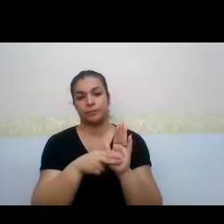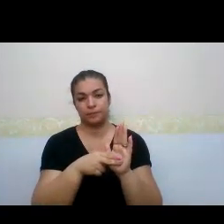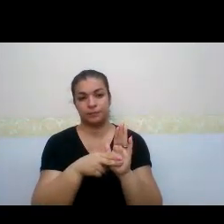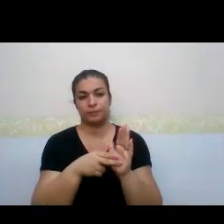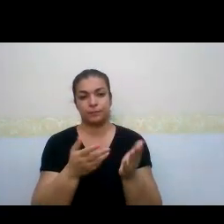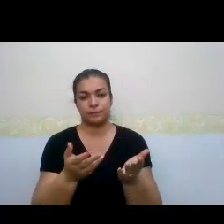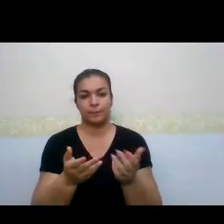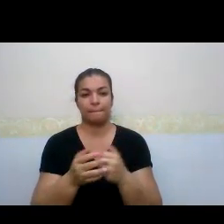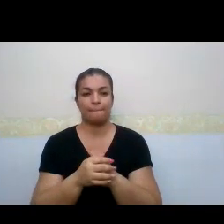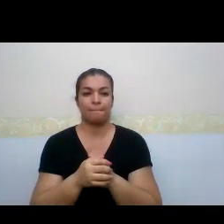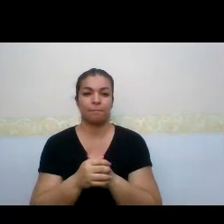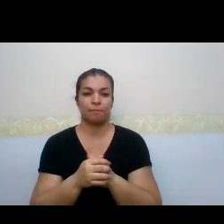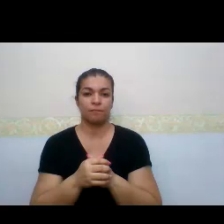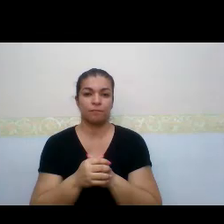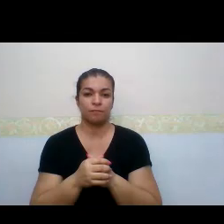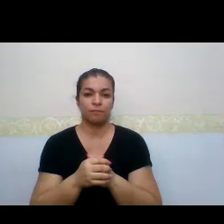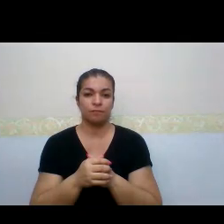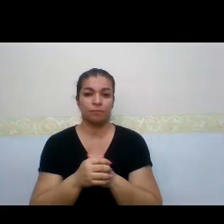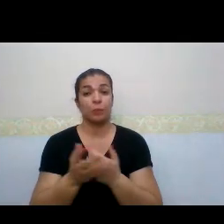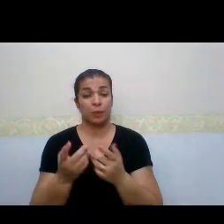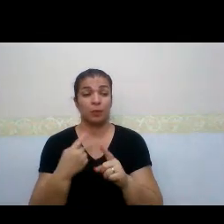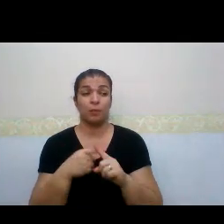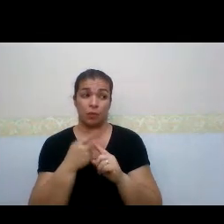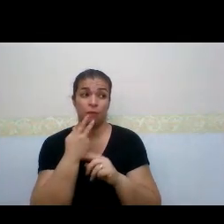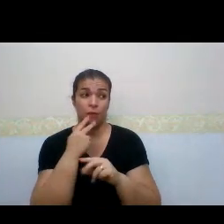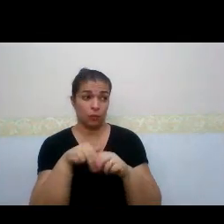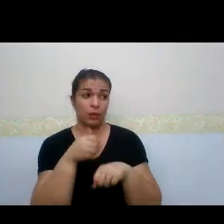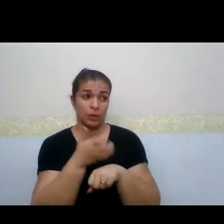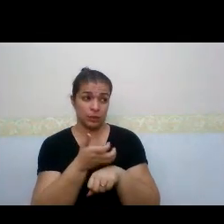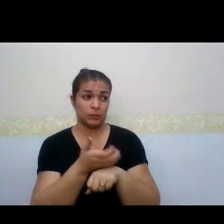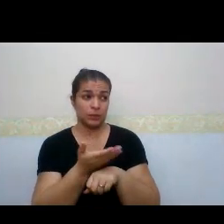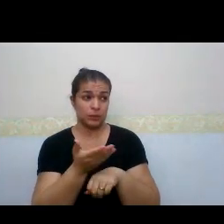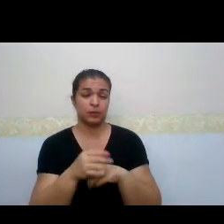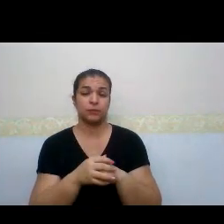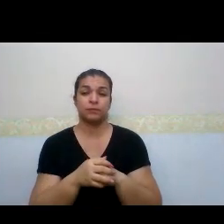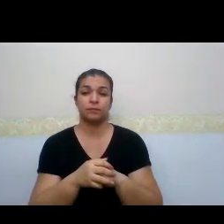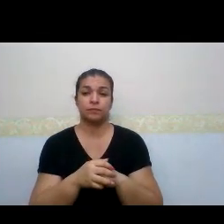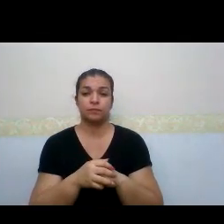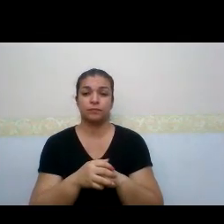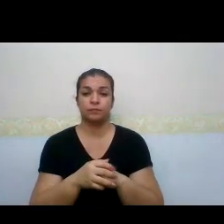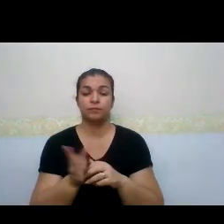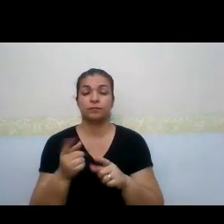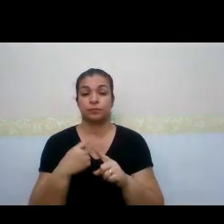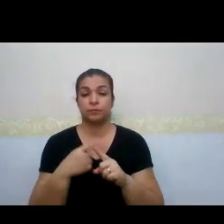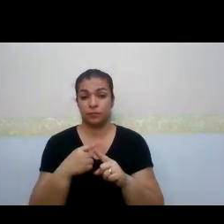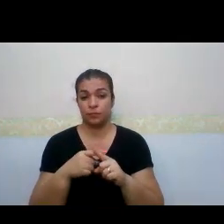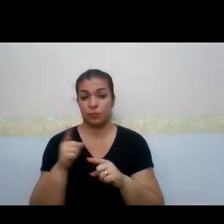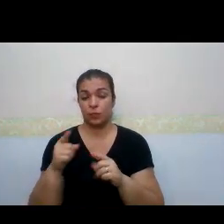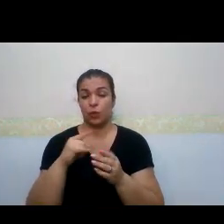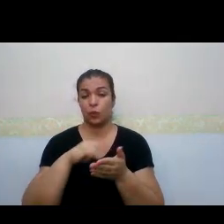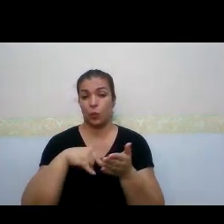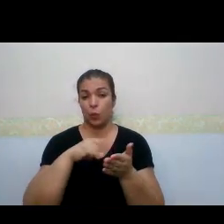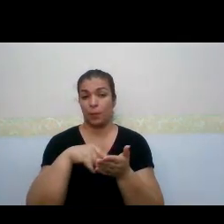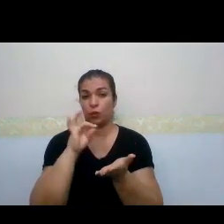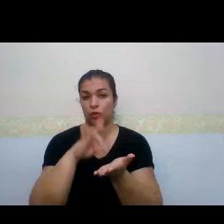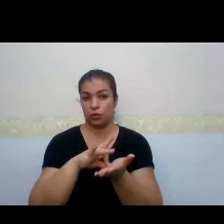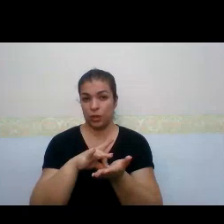tem cabeçalho, mas eu falo por causa da disciplina. Que no documento original a gente coloca o nome